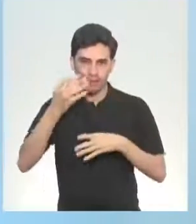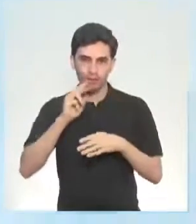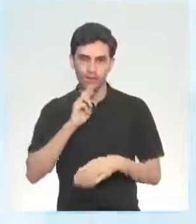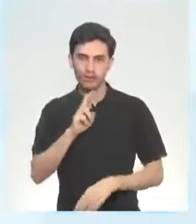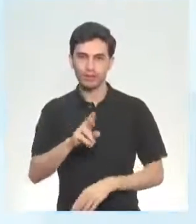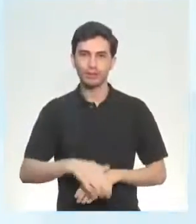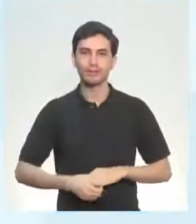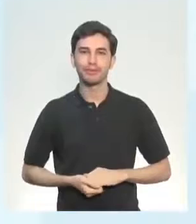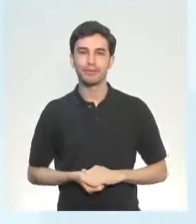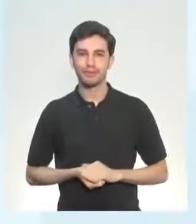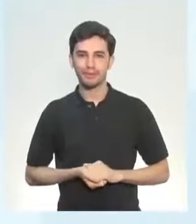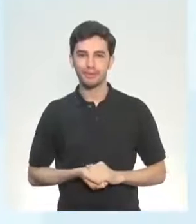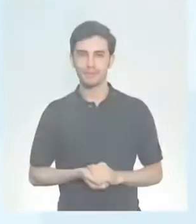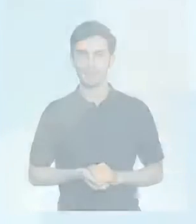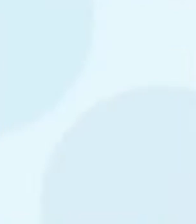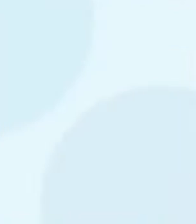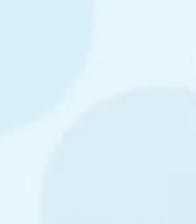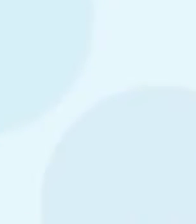lá.